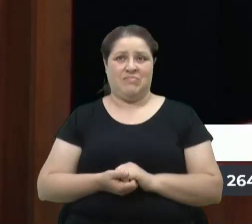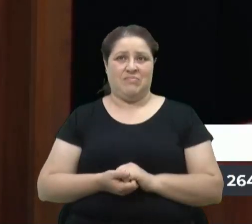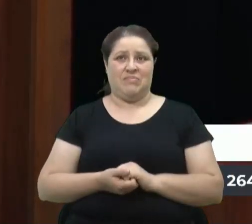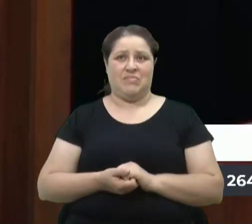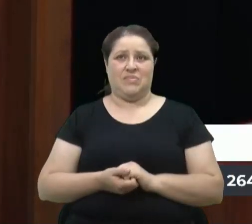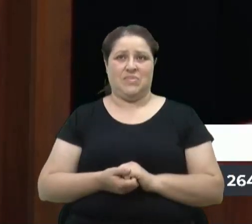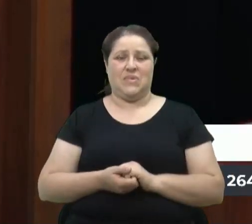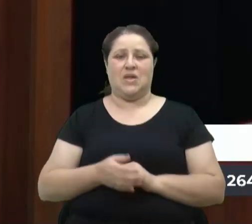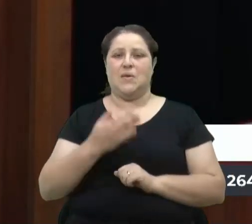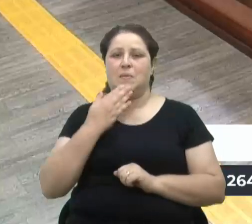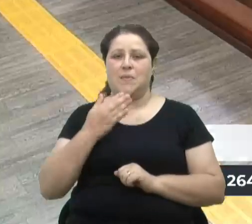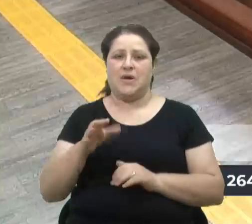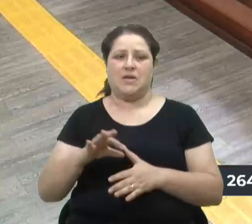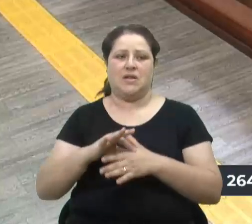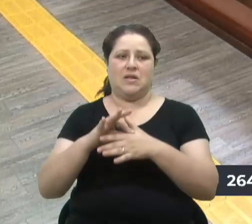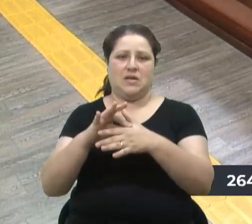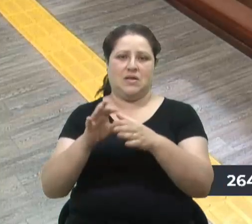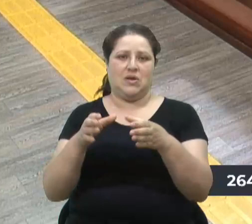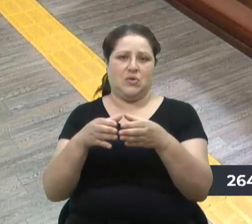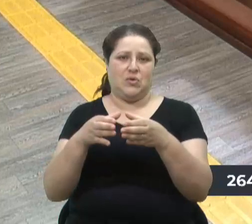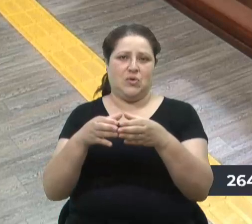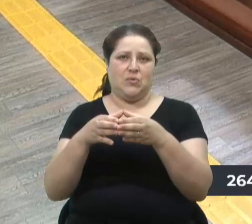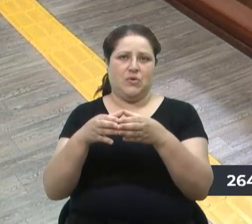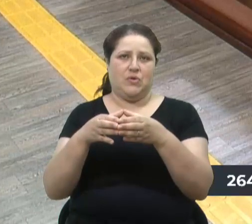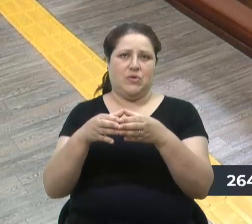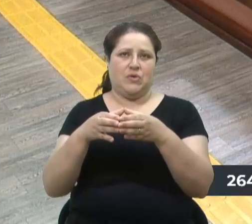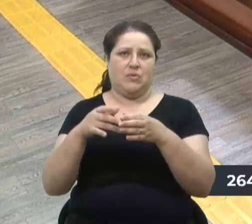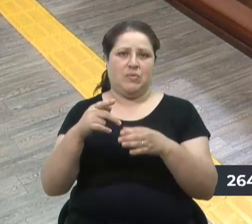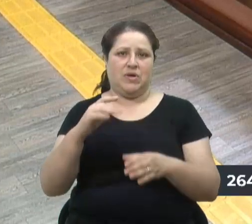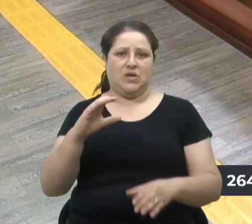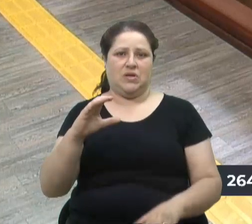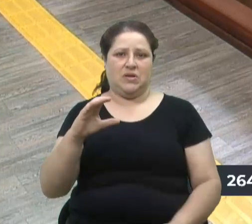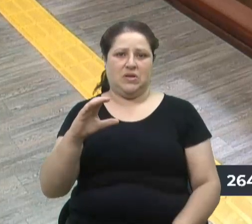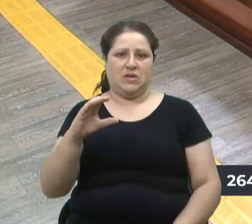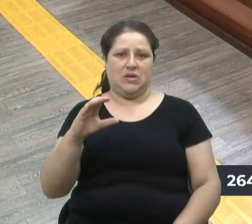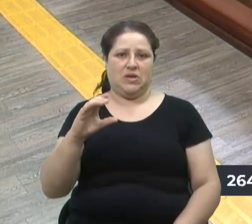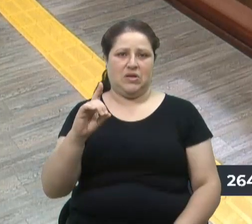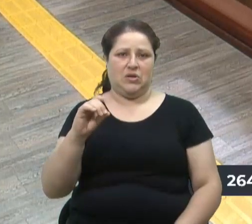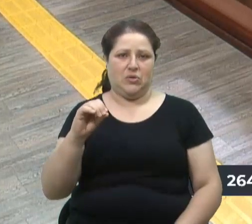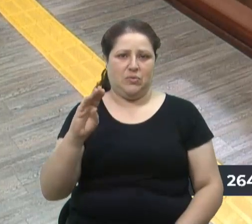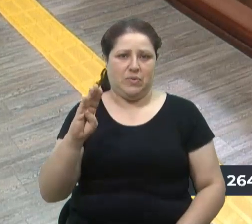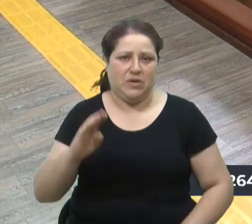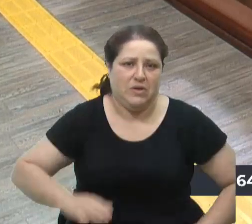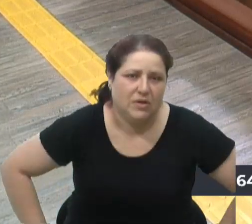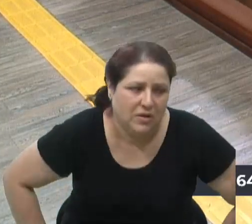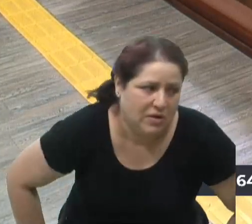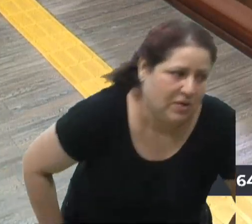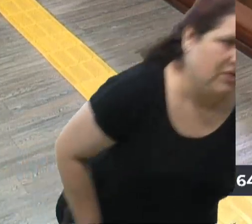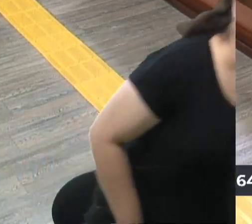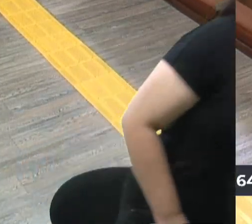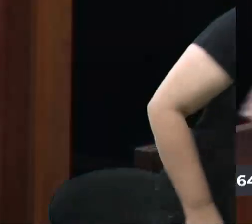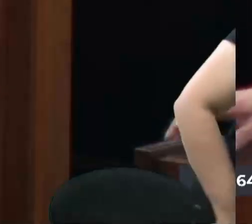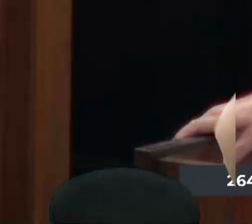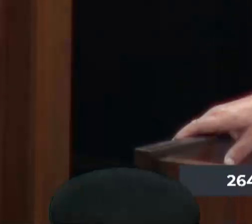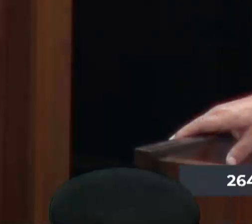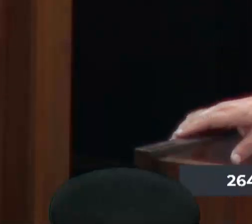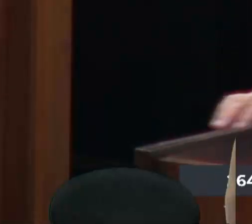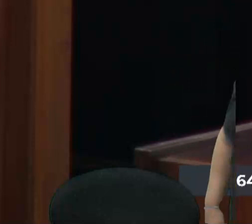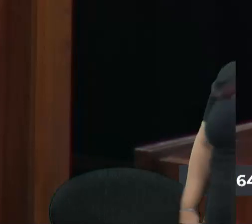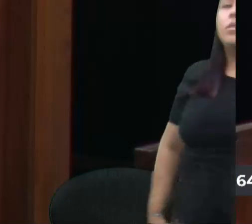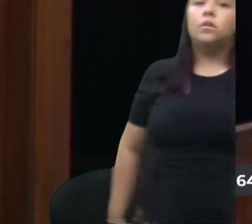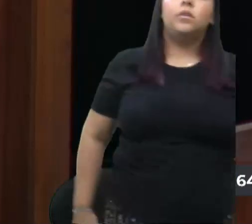Declaração de líder, presidente. Desculpe, declaração de líder da bancada PCdoB. Então, porque nós,